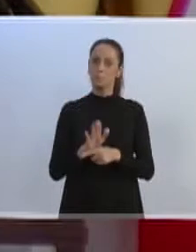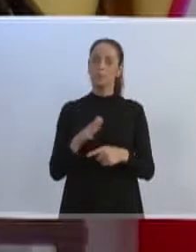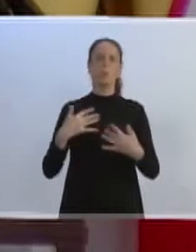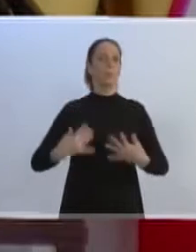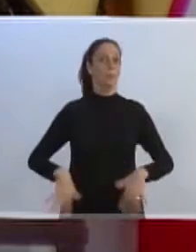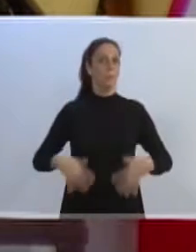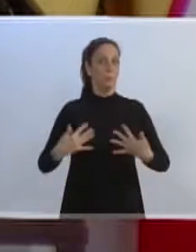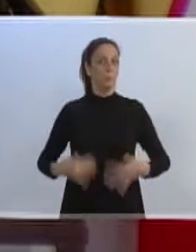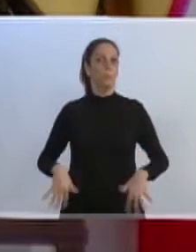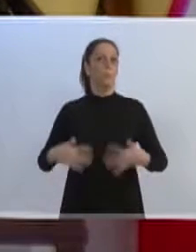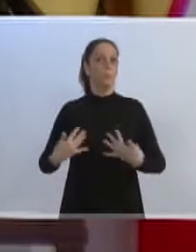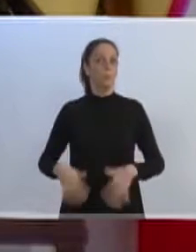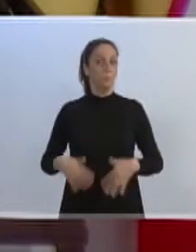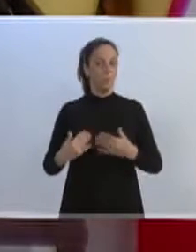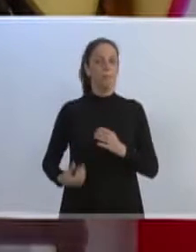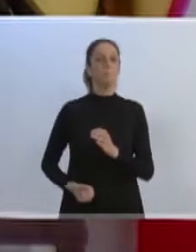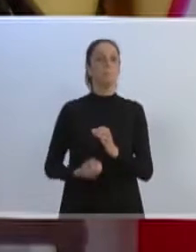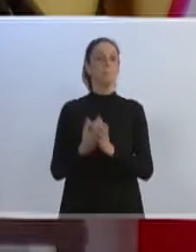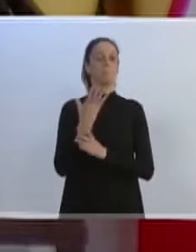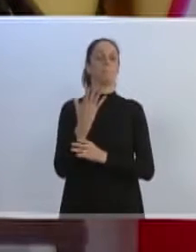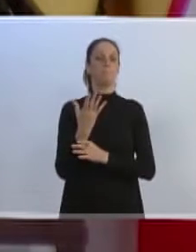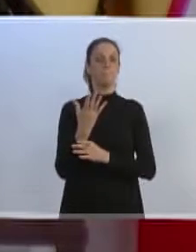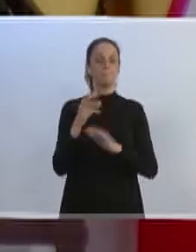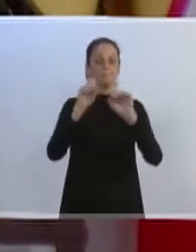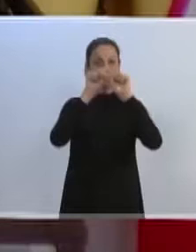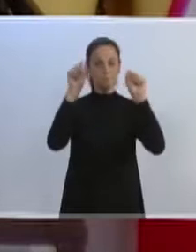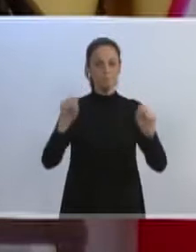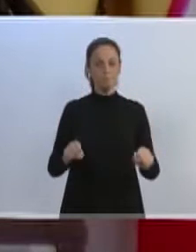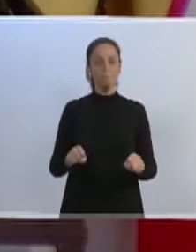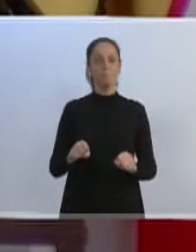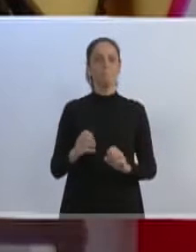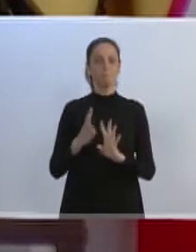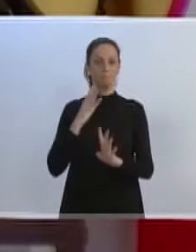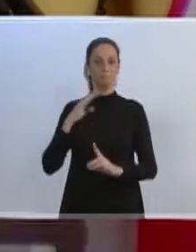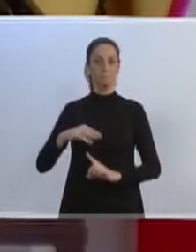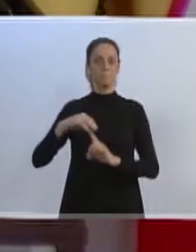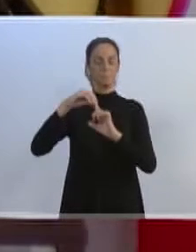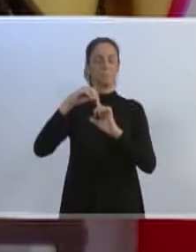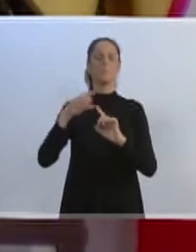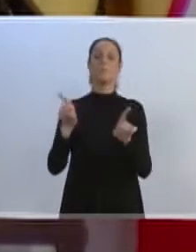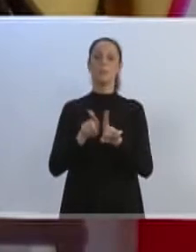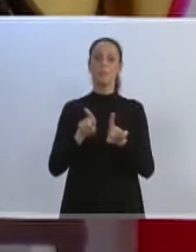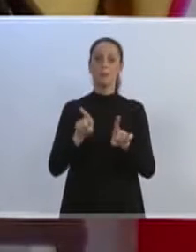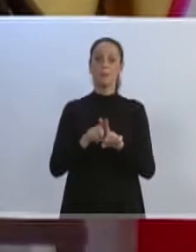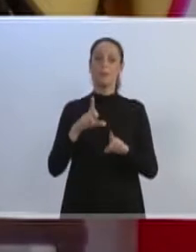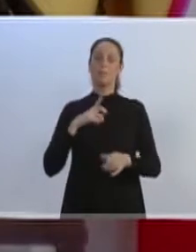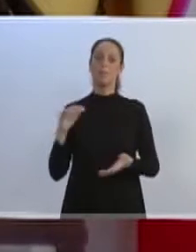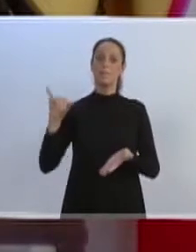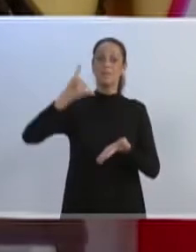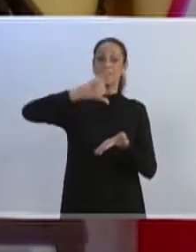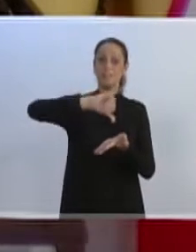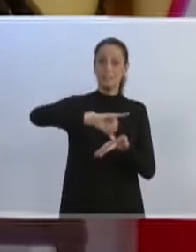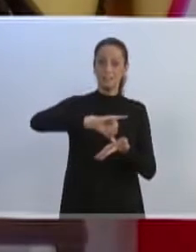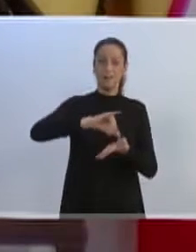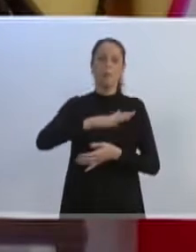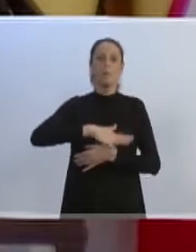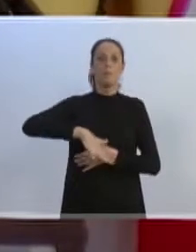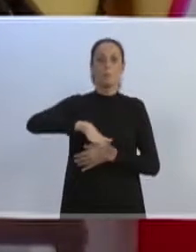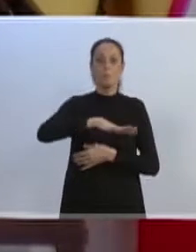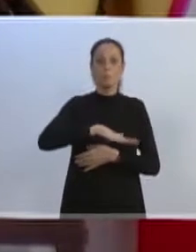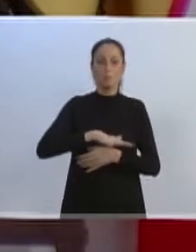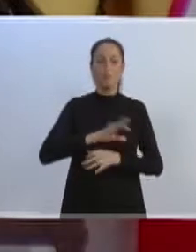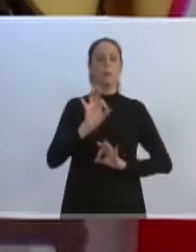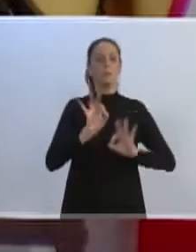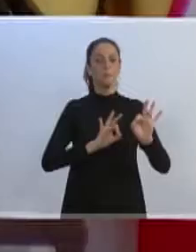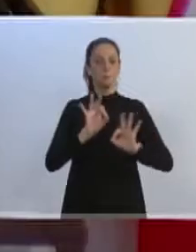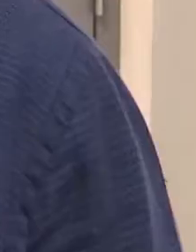de cirurgias nos hospitais da cidade. O parlamentar comemorou a conquista e destacou a atuação conjunta com a Secretaria